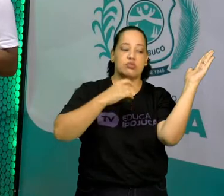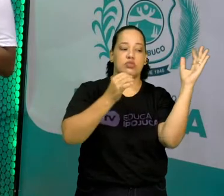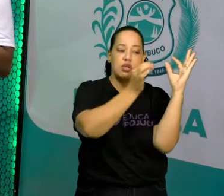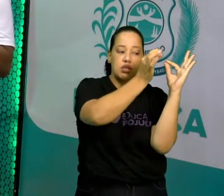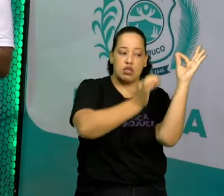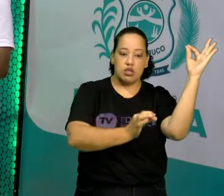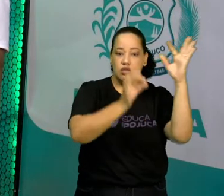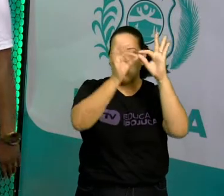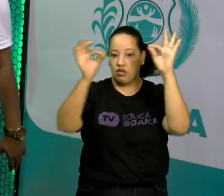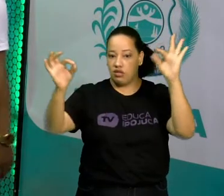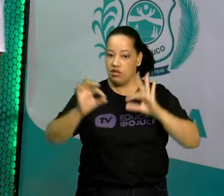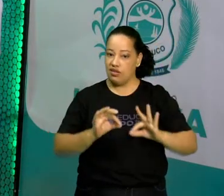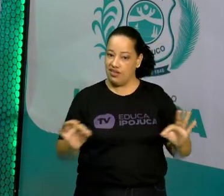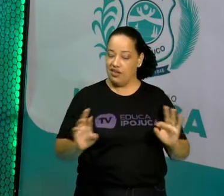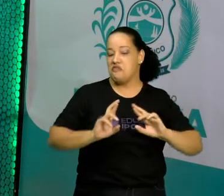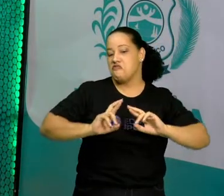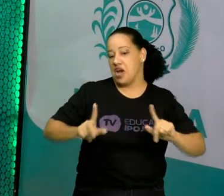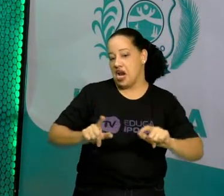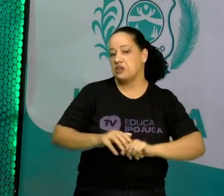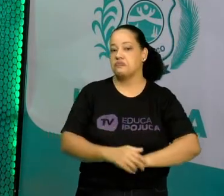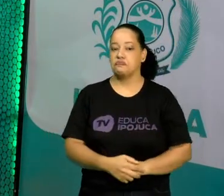diferentes ovar